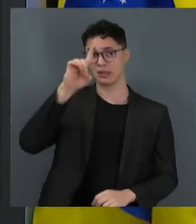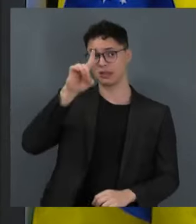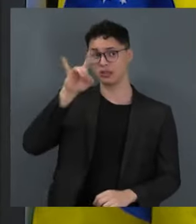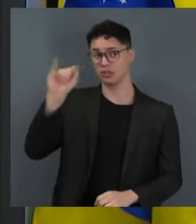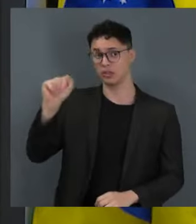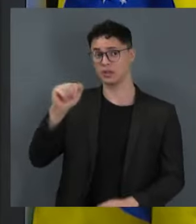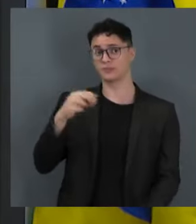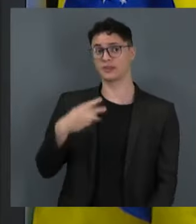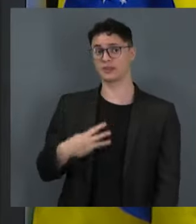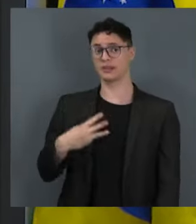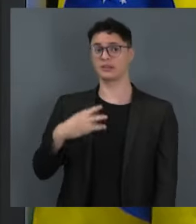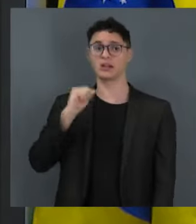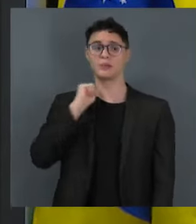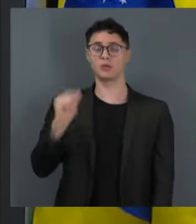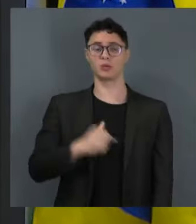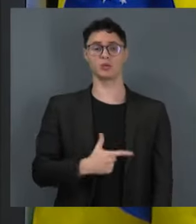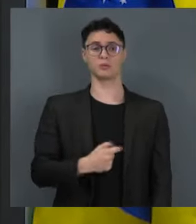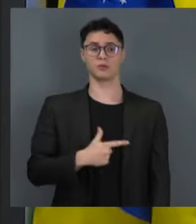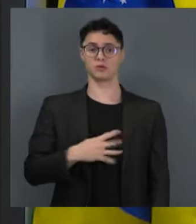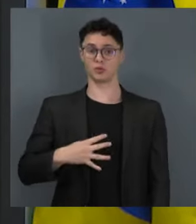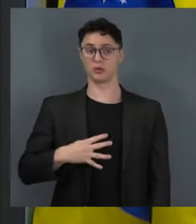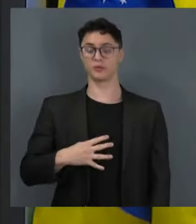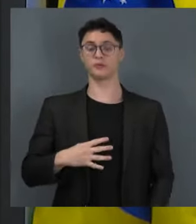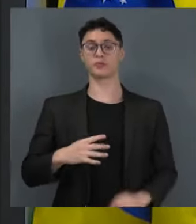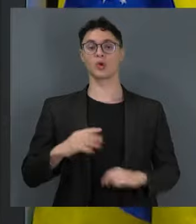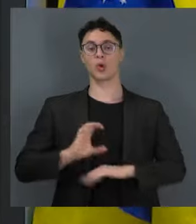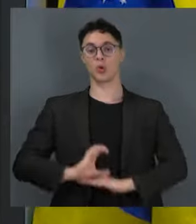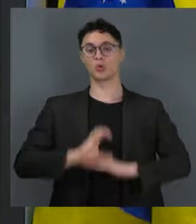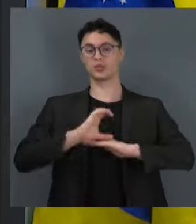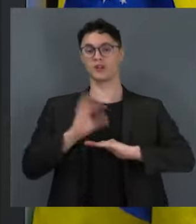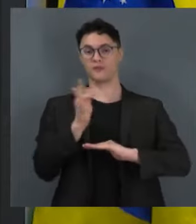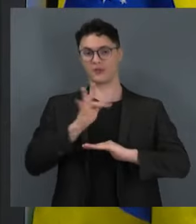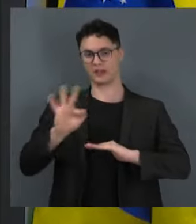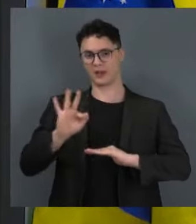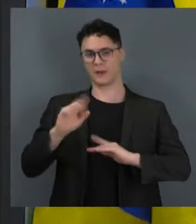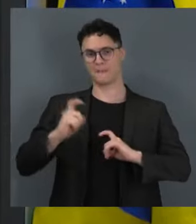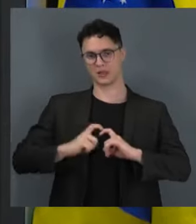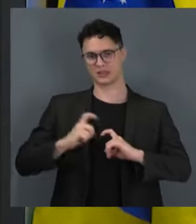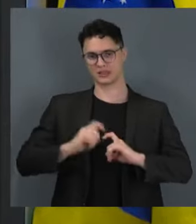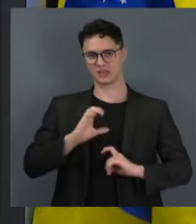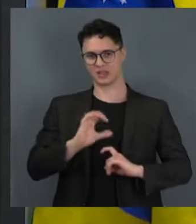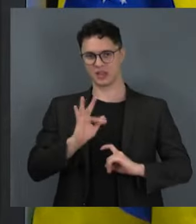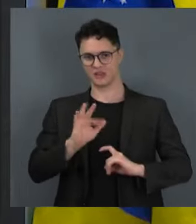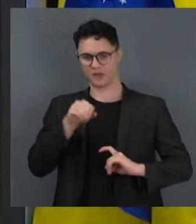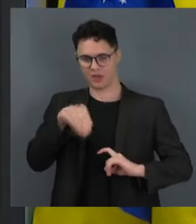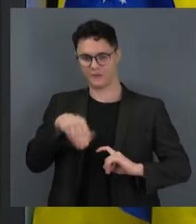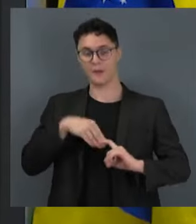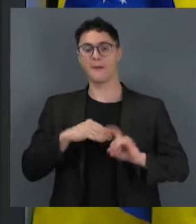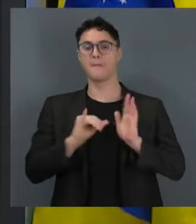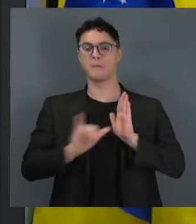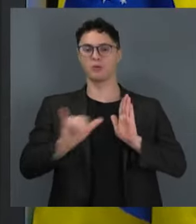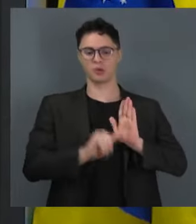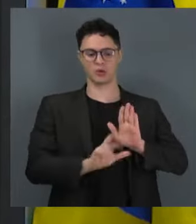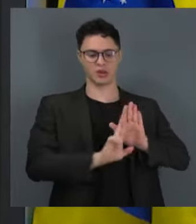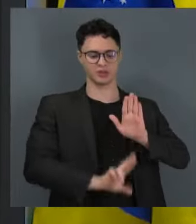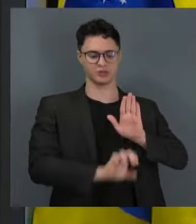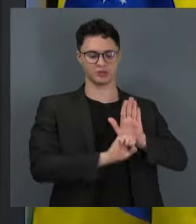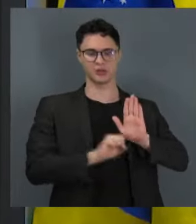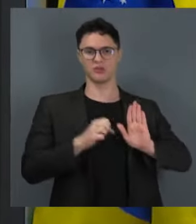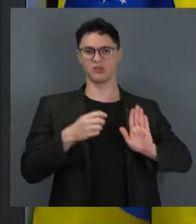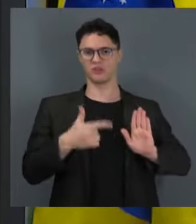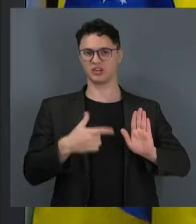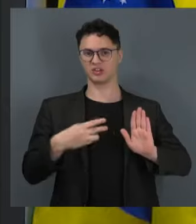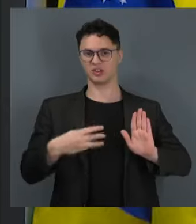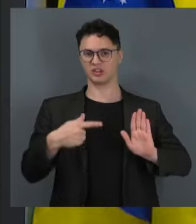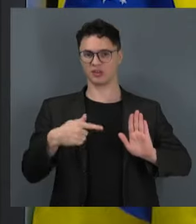abril de 2024 o Conselho Federal de Medicina publicou a resolução 2378 que regulamenta o